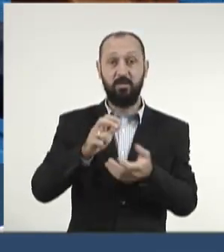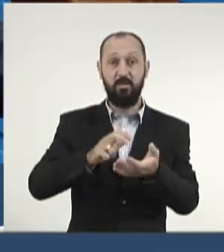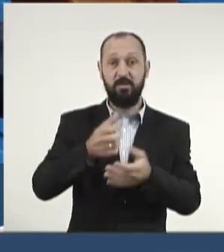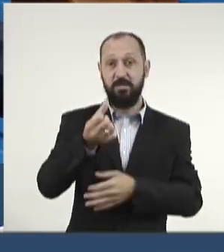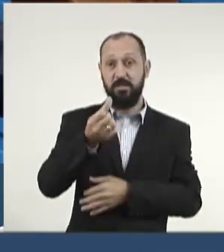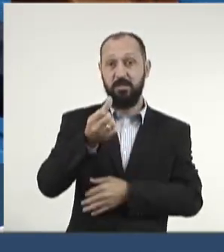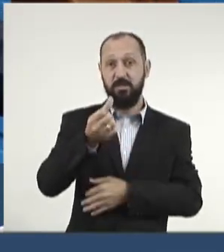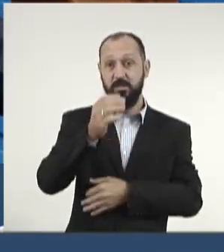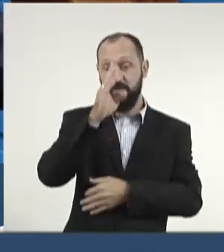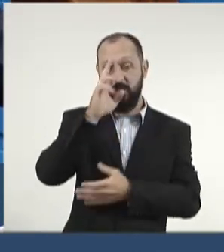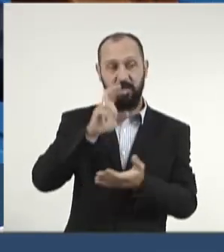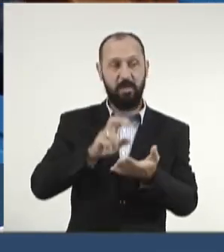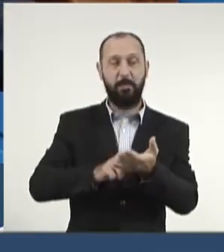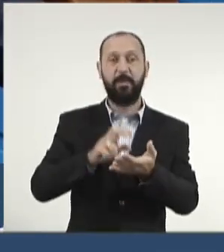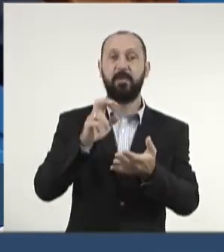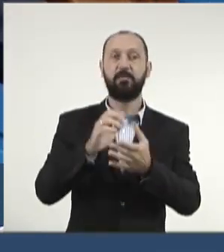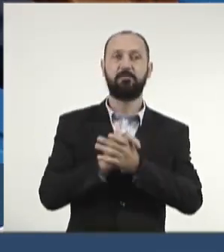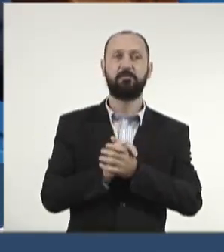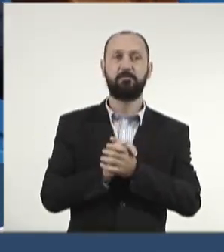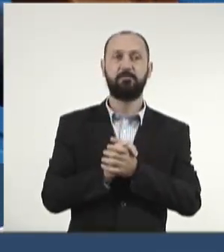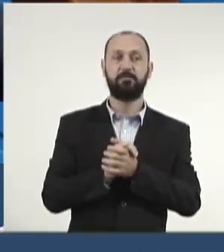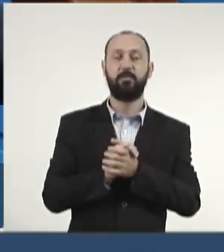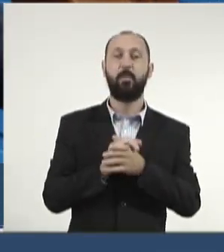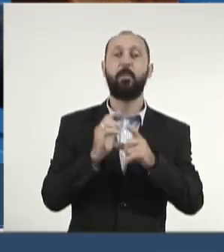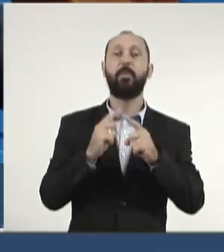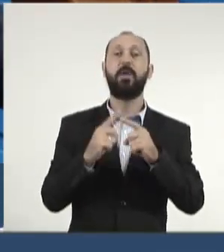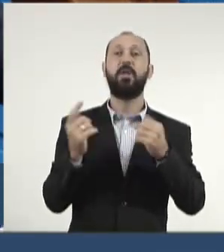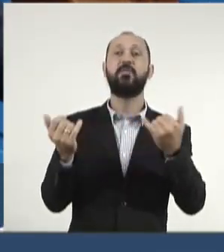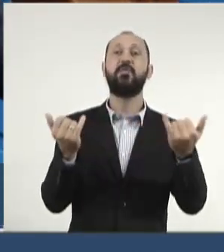manhã, porque ele foi informado